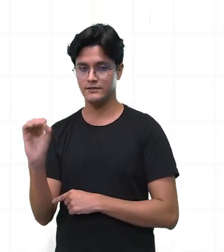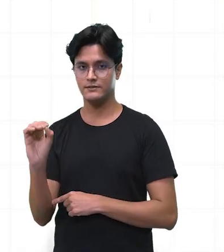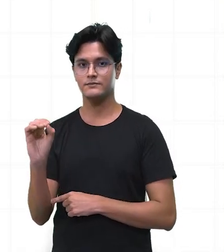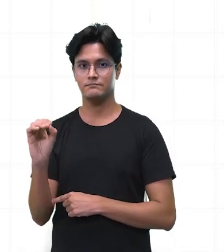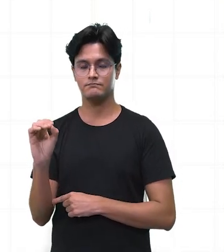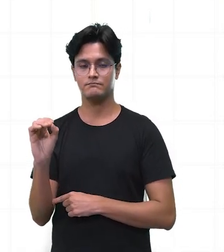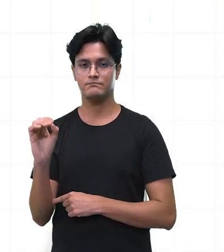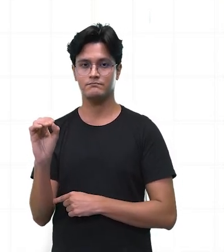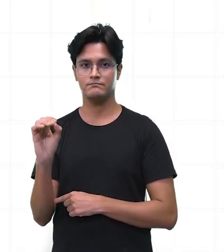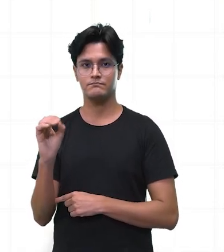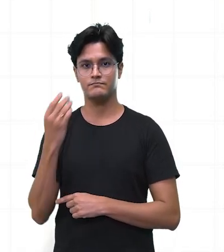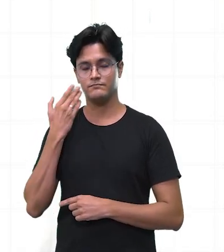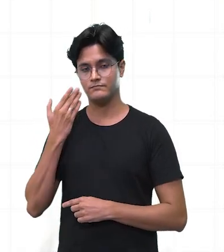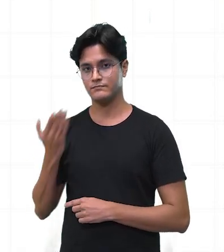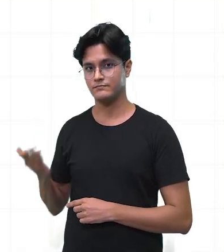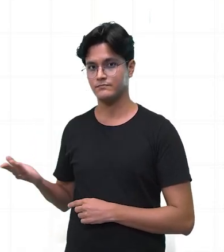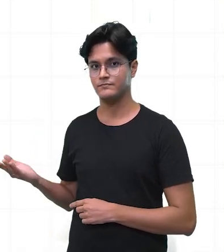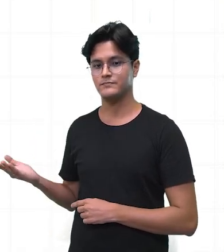180.